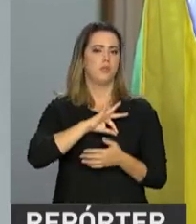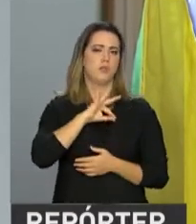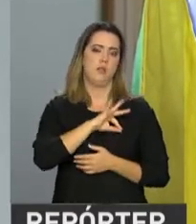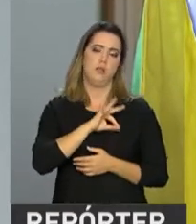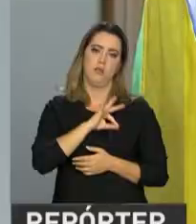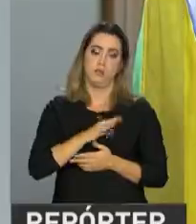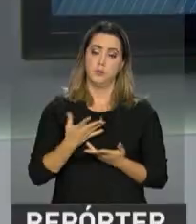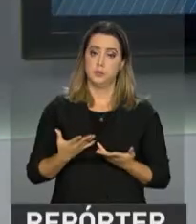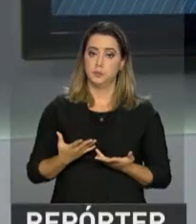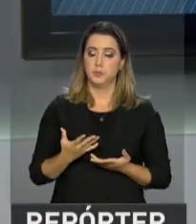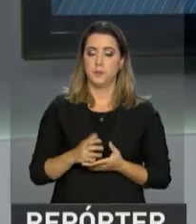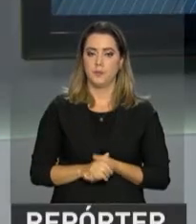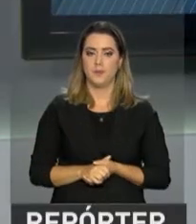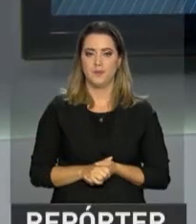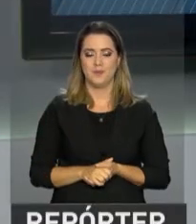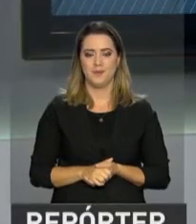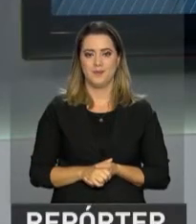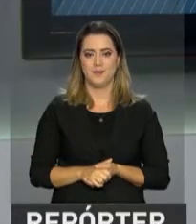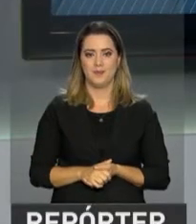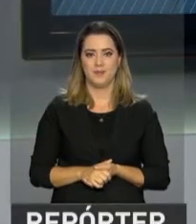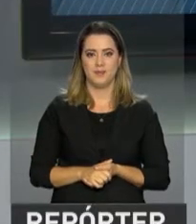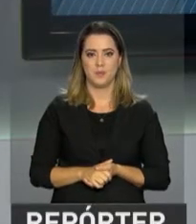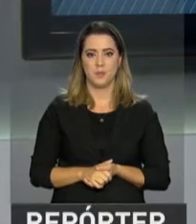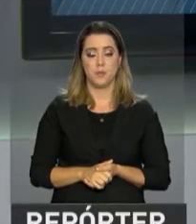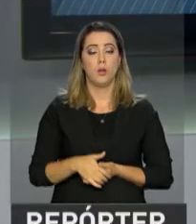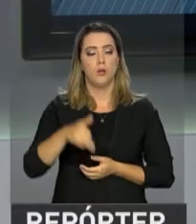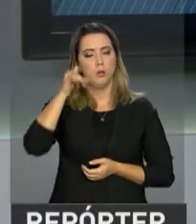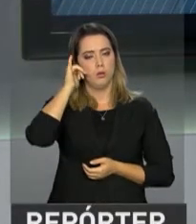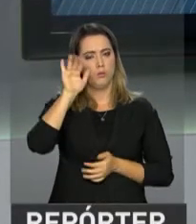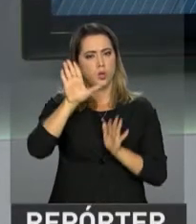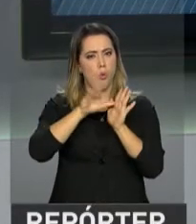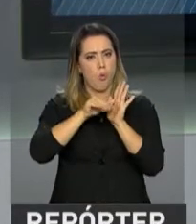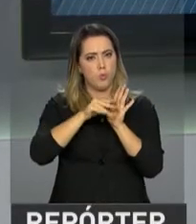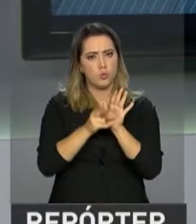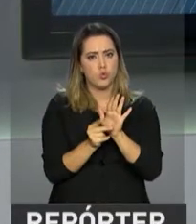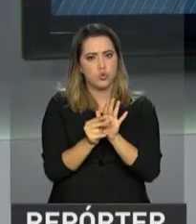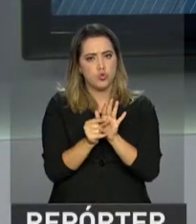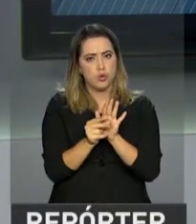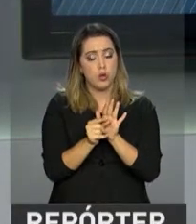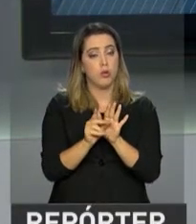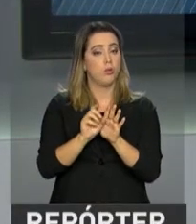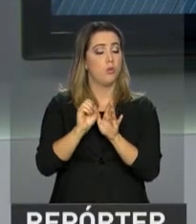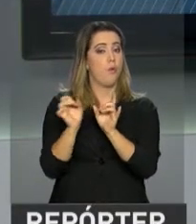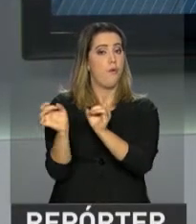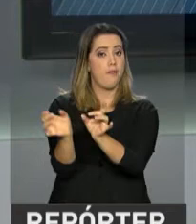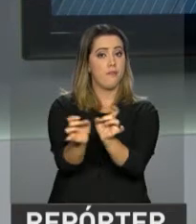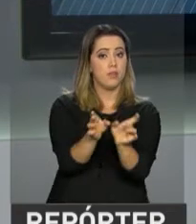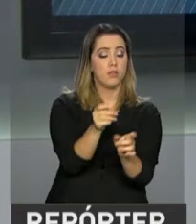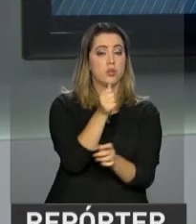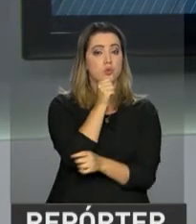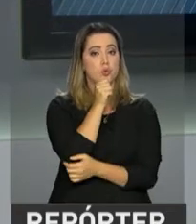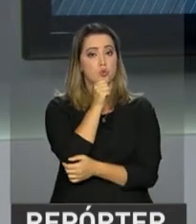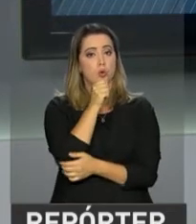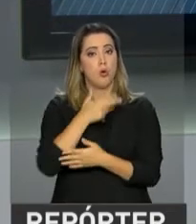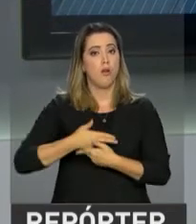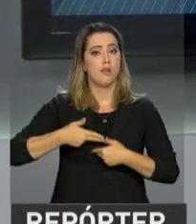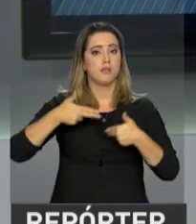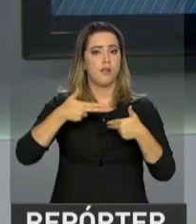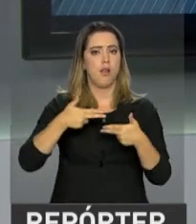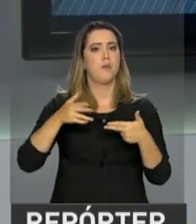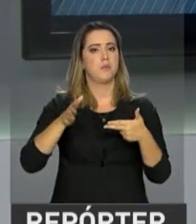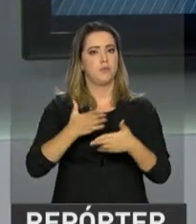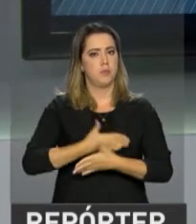a receita do seu negócio o combate à lavagem de dinheiro e ao tráfico de drogas armas e munições será reforçado